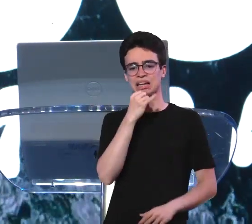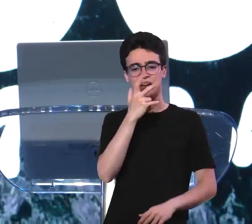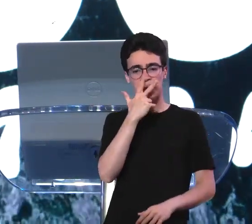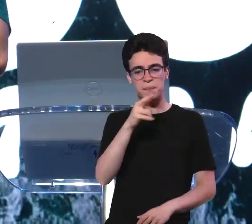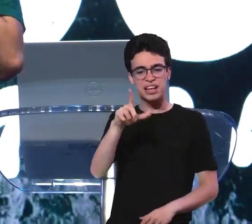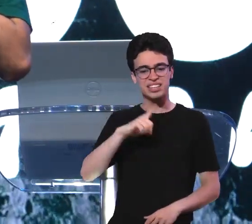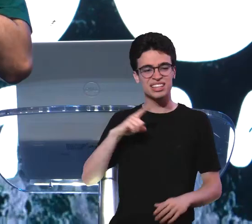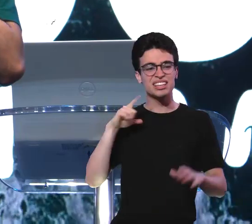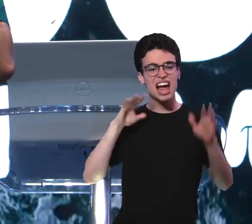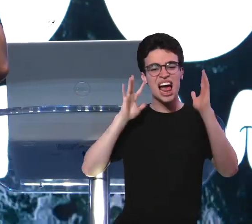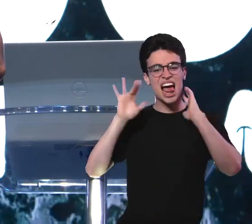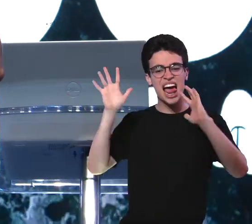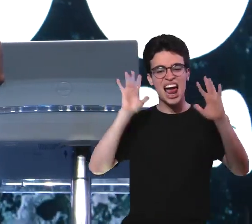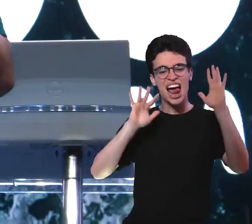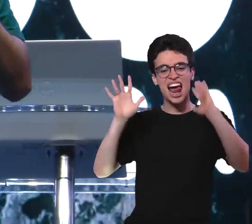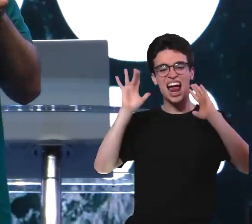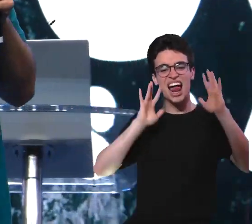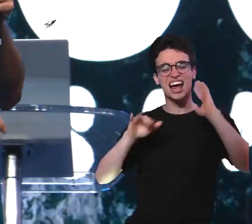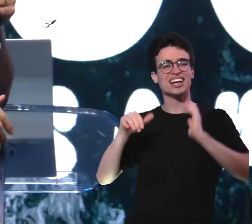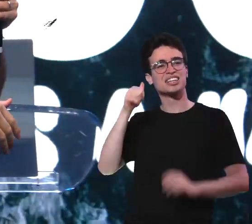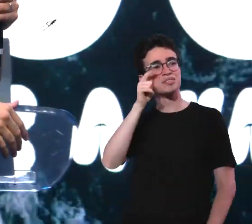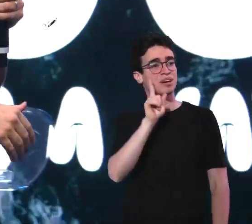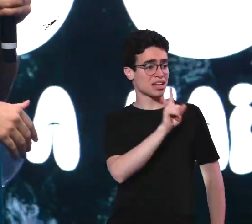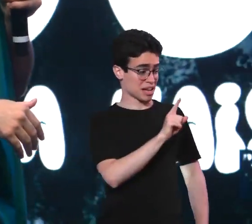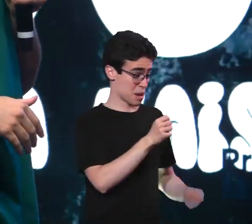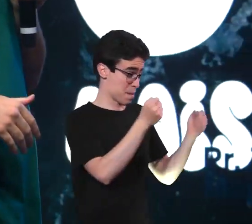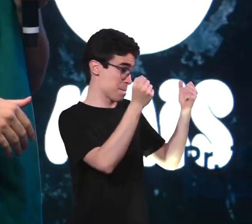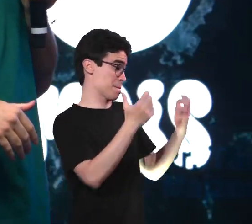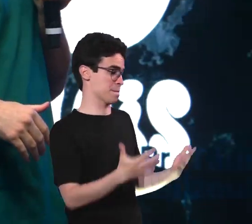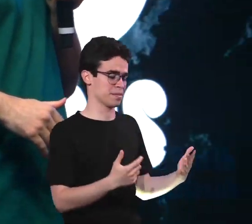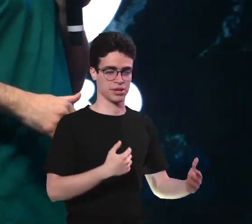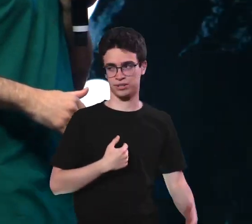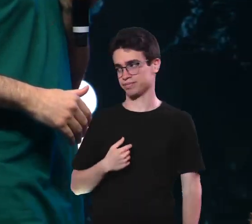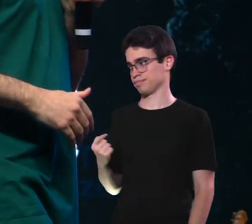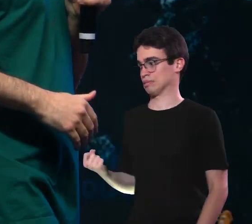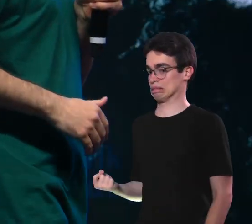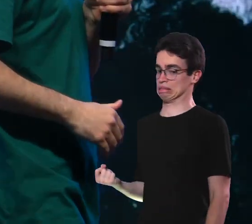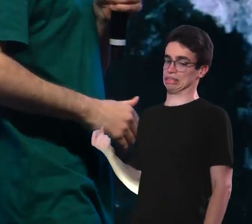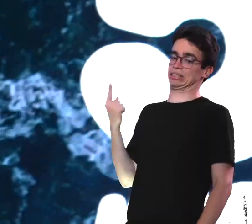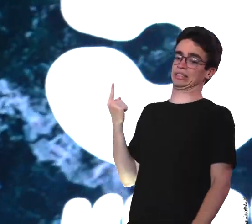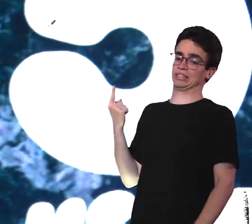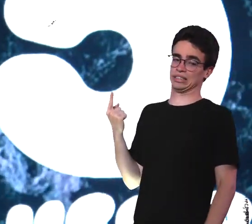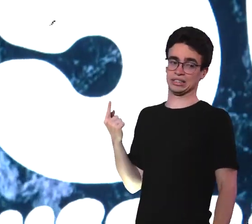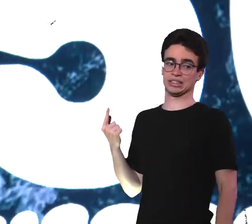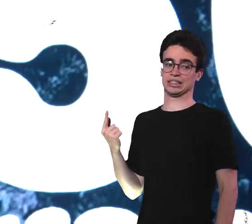sabe? E aí veio a menina me contando a visão, eu falei, ixi, lá vem.